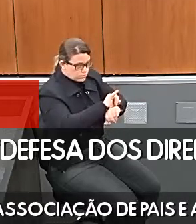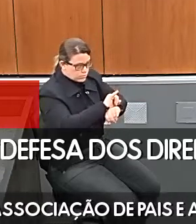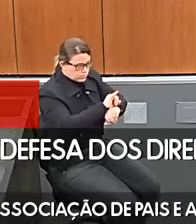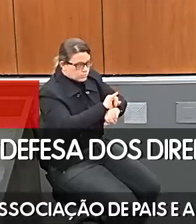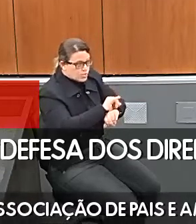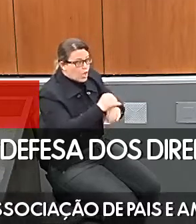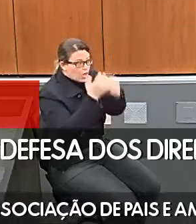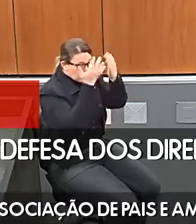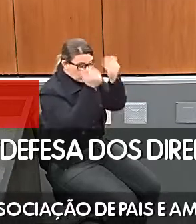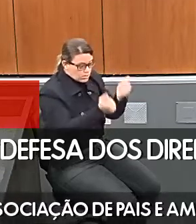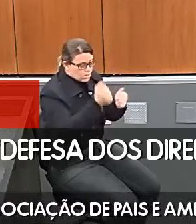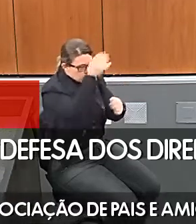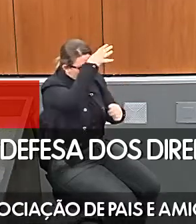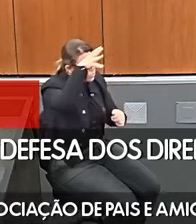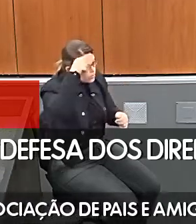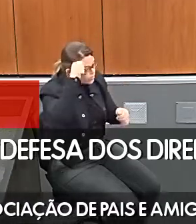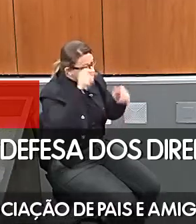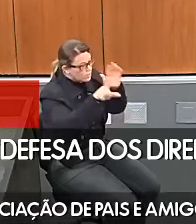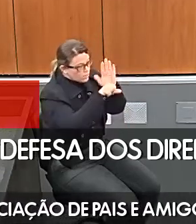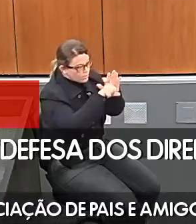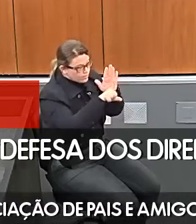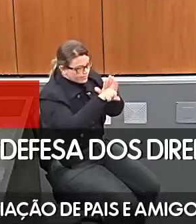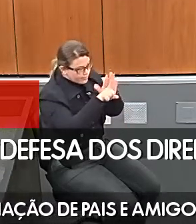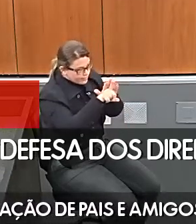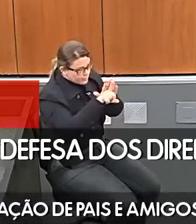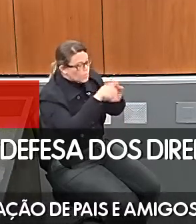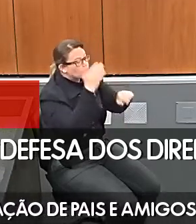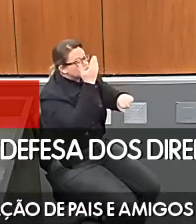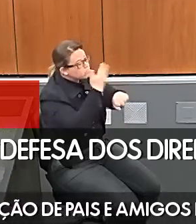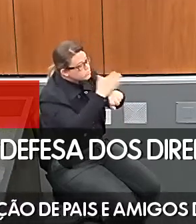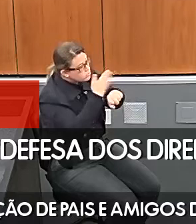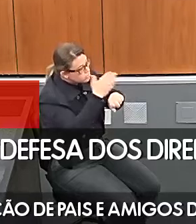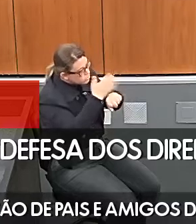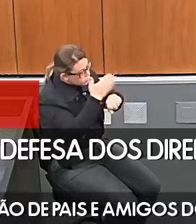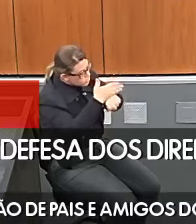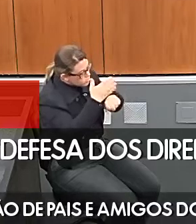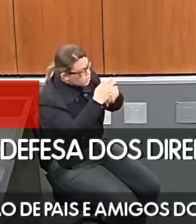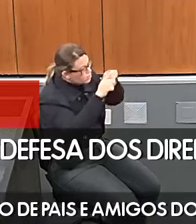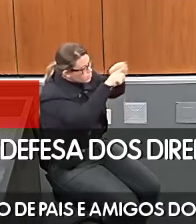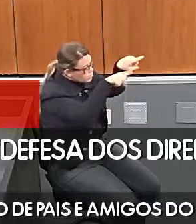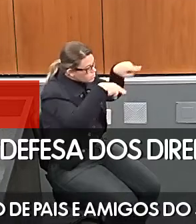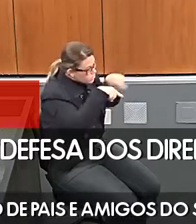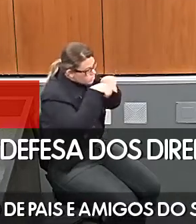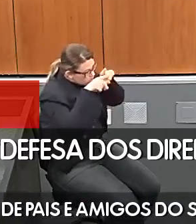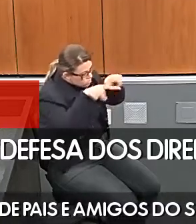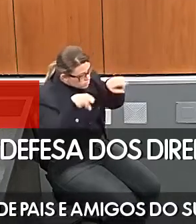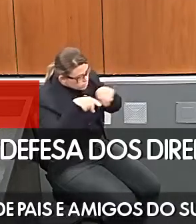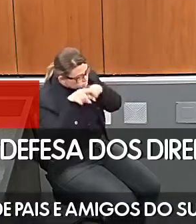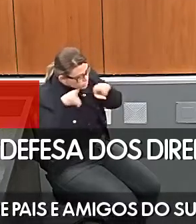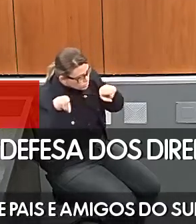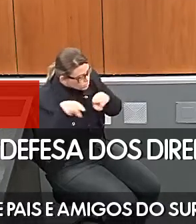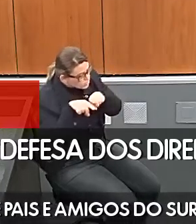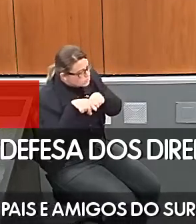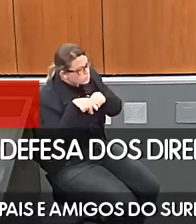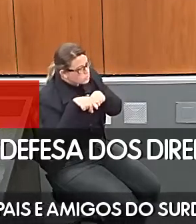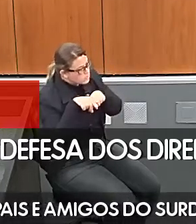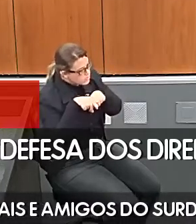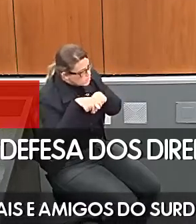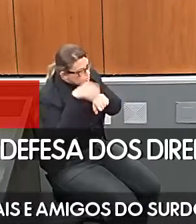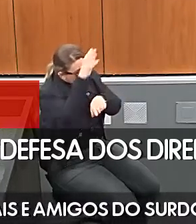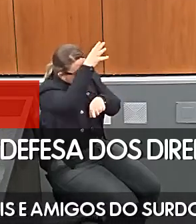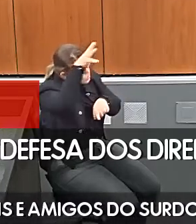municipal, que vai criar os cursos de capacitação de pessoas para que vocês tenham atendimento nas